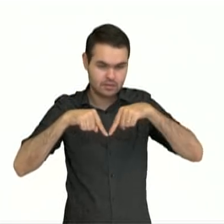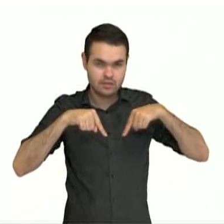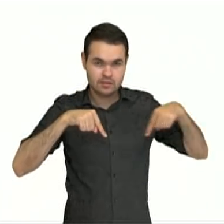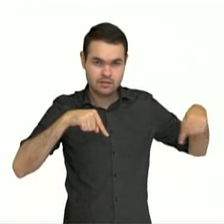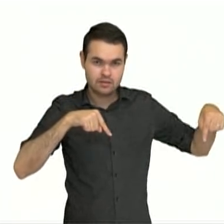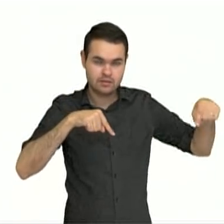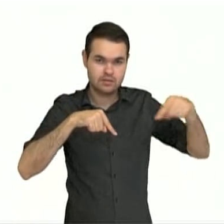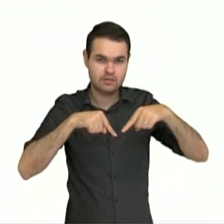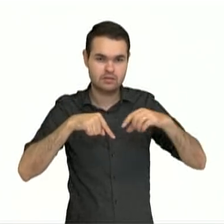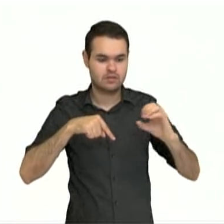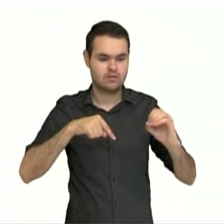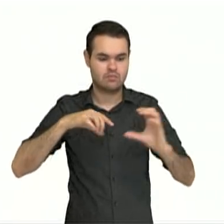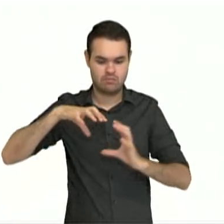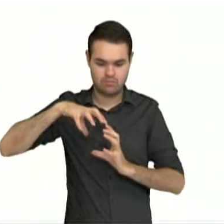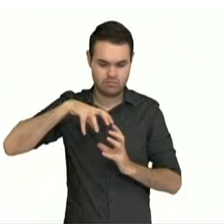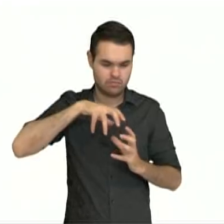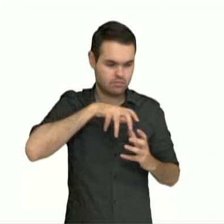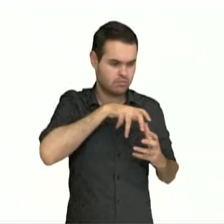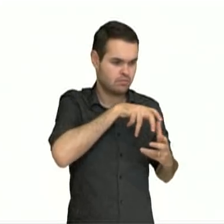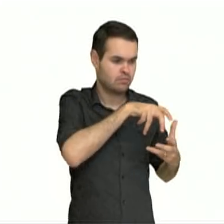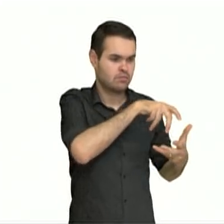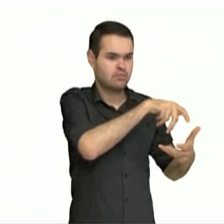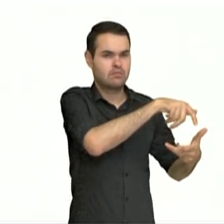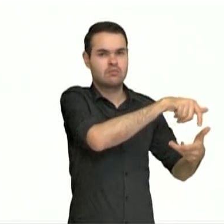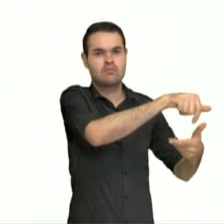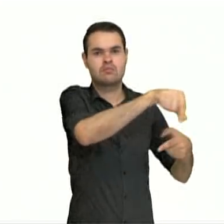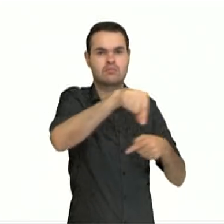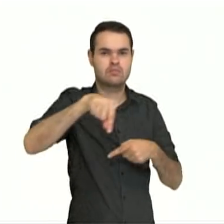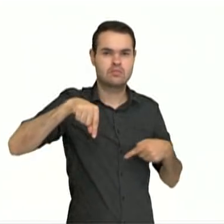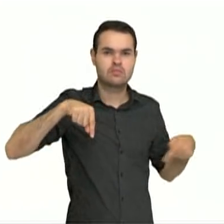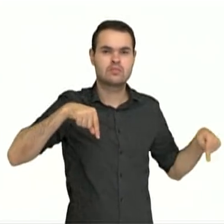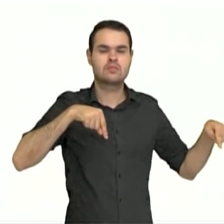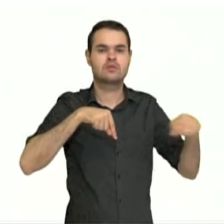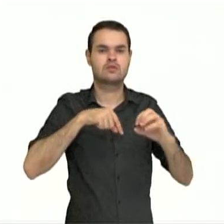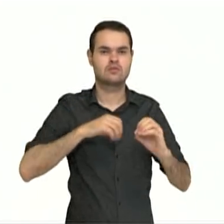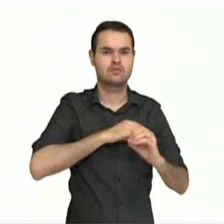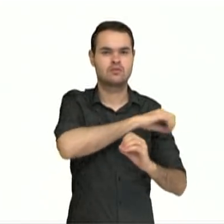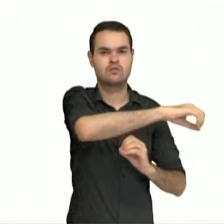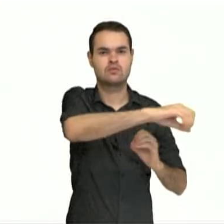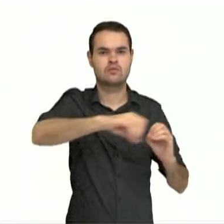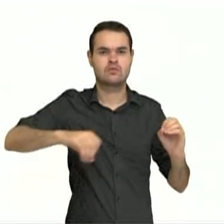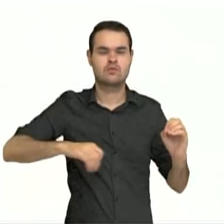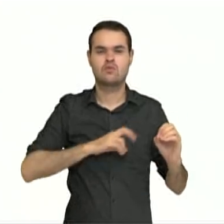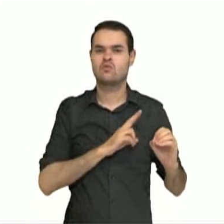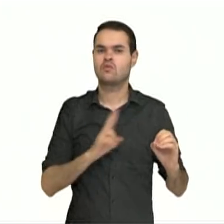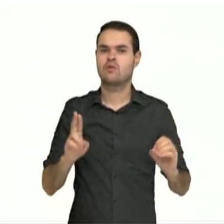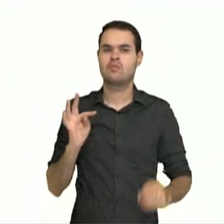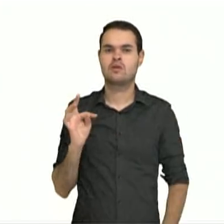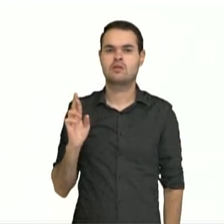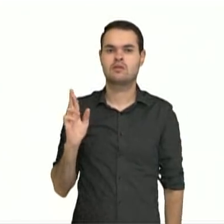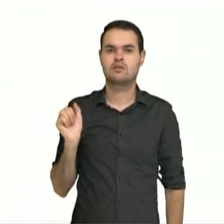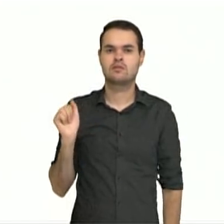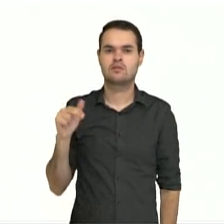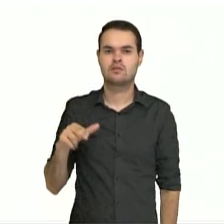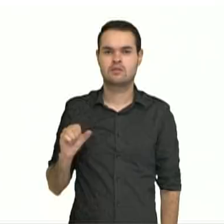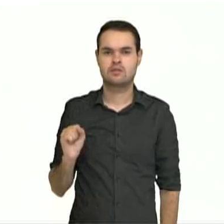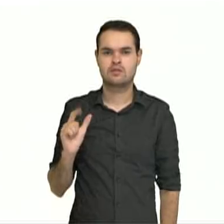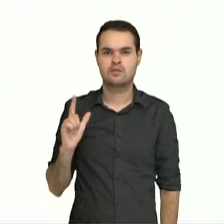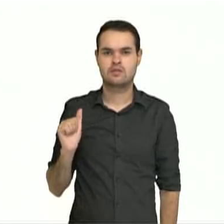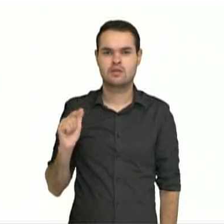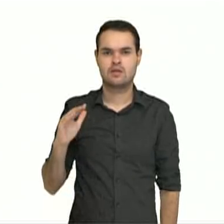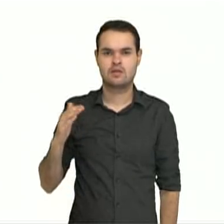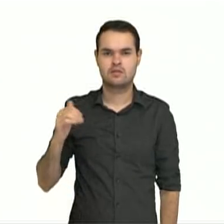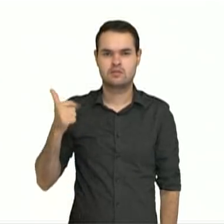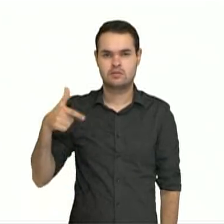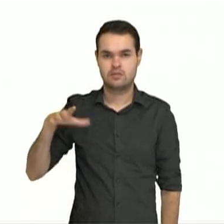de deslocamento. Então a Terra se deslocando em torno do Sol, a gente chama de translação. Quanto tempo